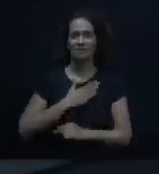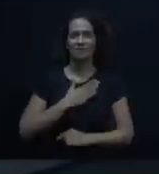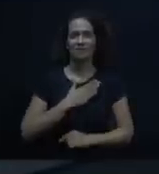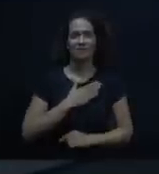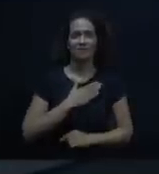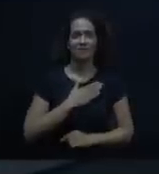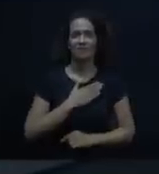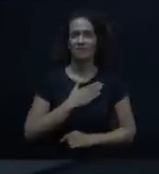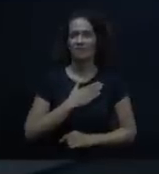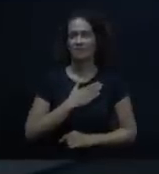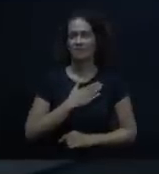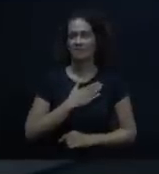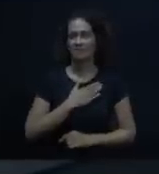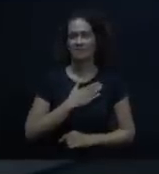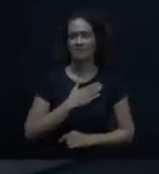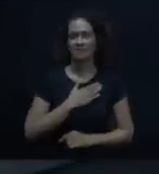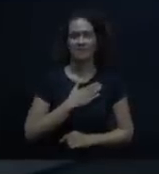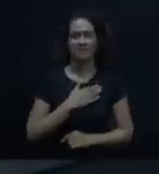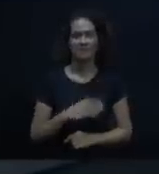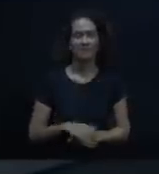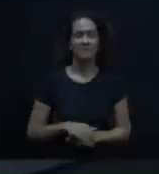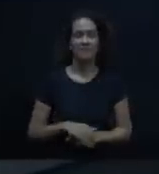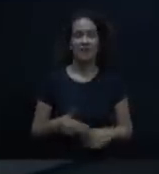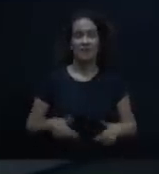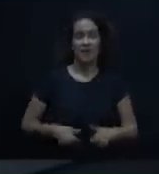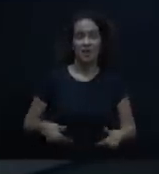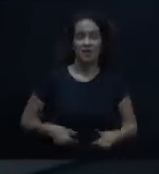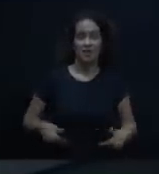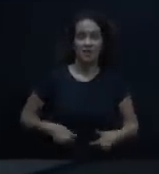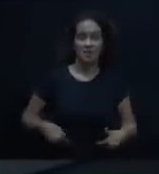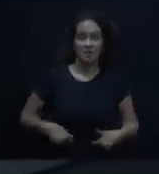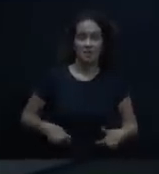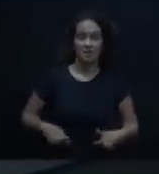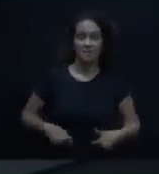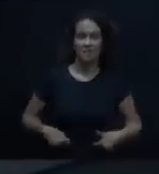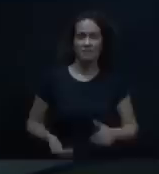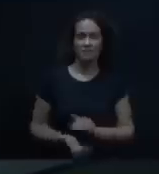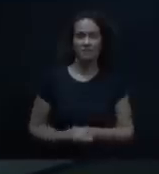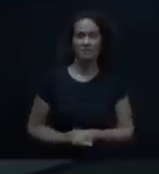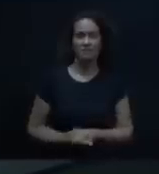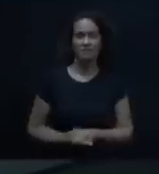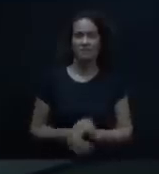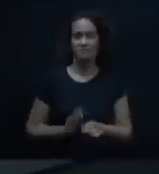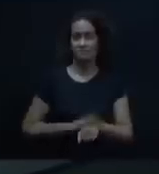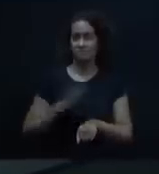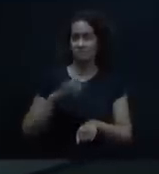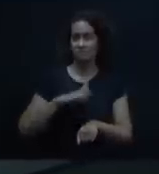Eu ia pro outro. Ai, que fome! Muda. Tem mais?